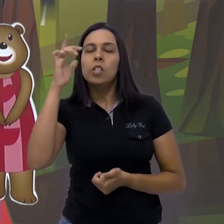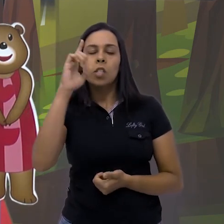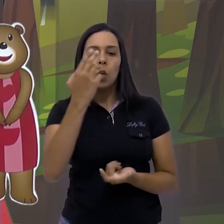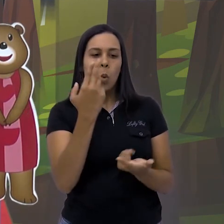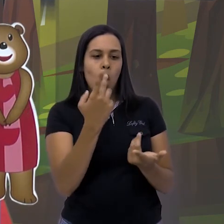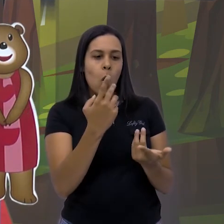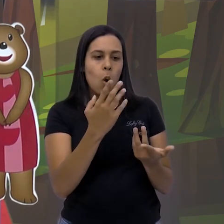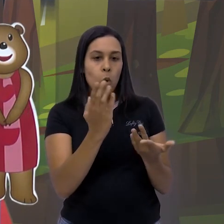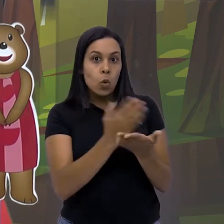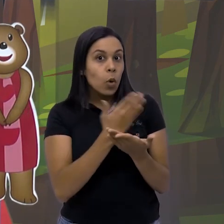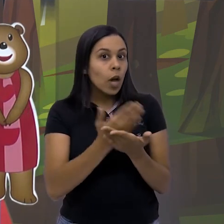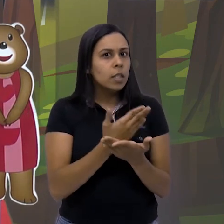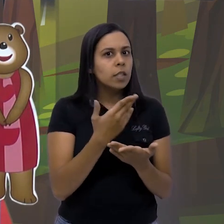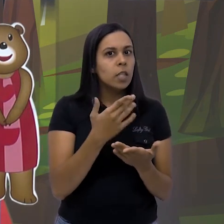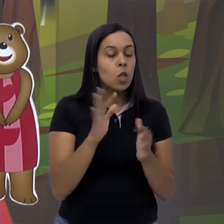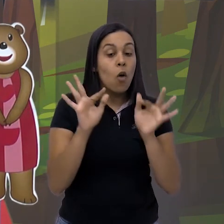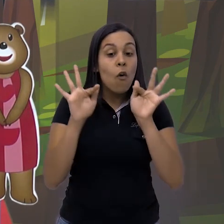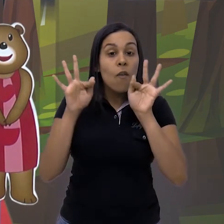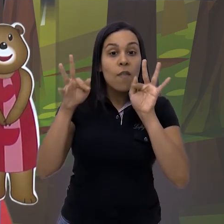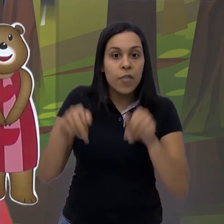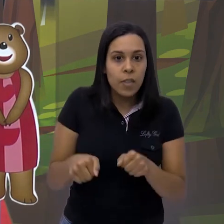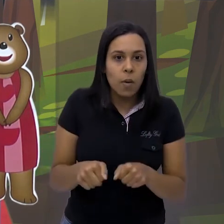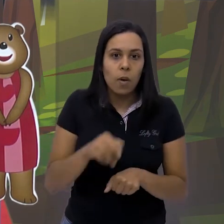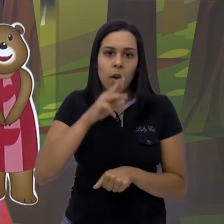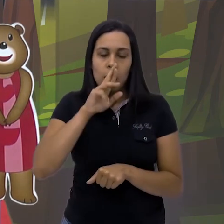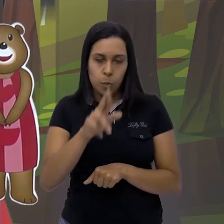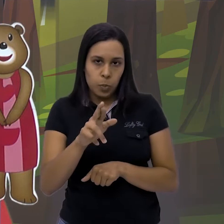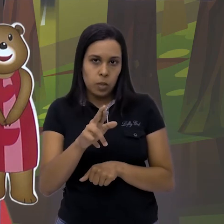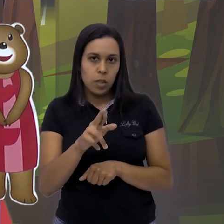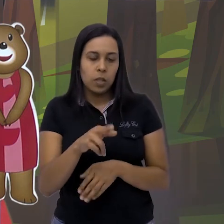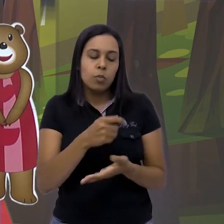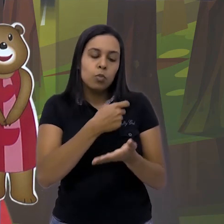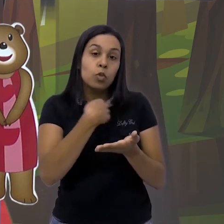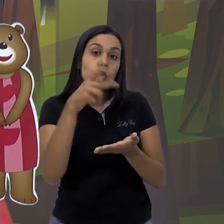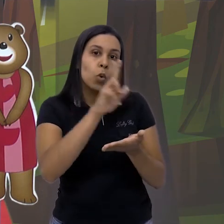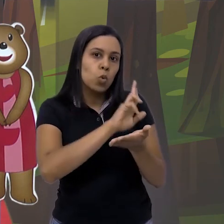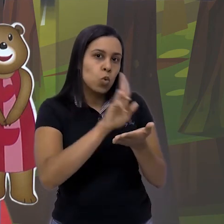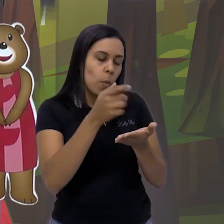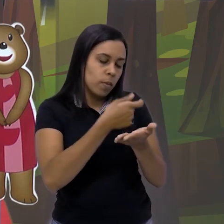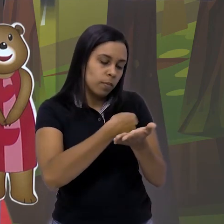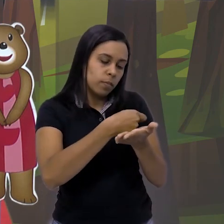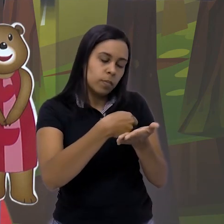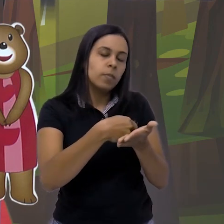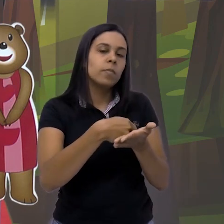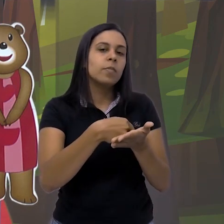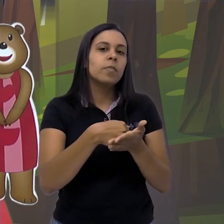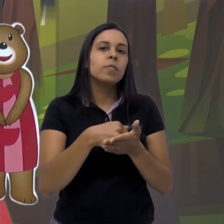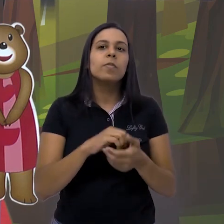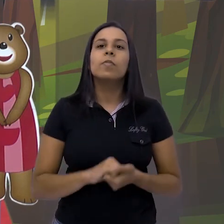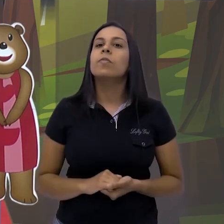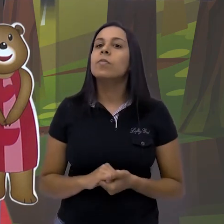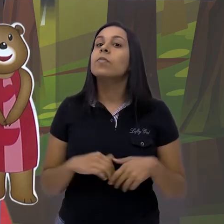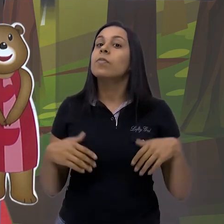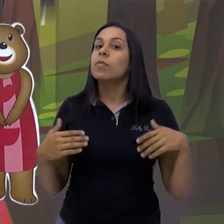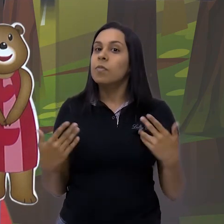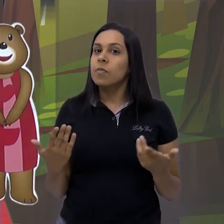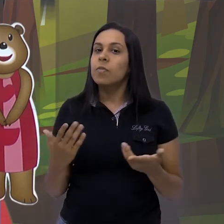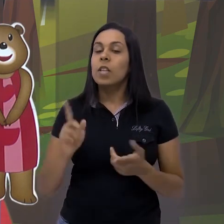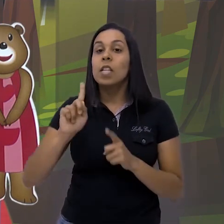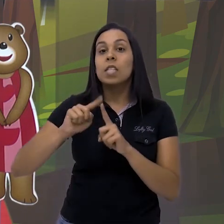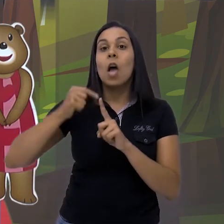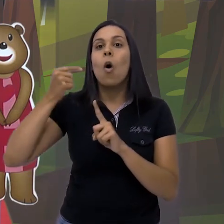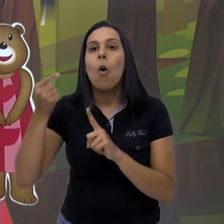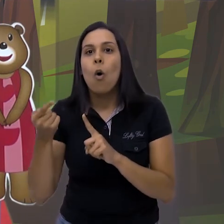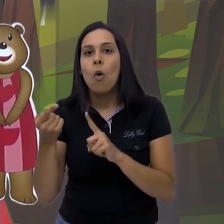caderno de vocês e ao final dessa terceira questão, escreve o seu nome, tá bom? E assim, na